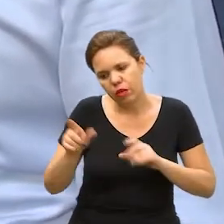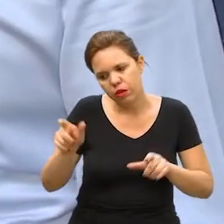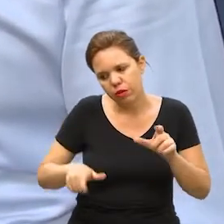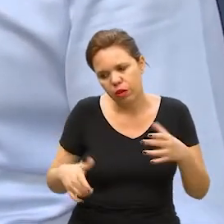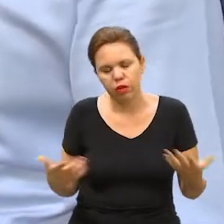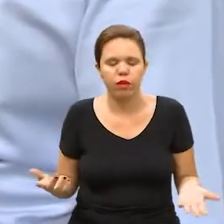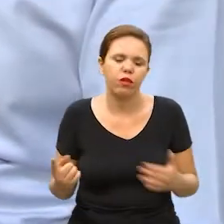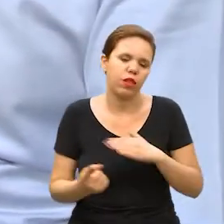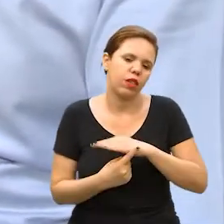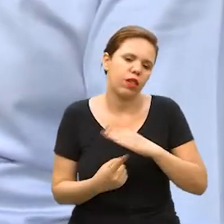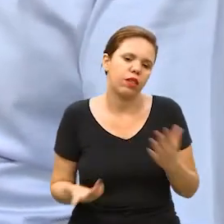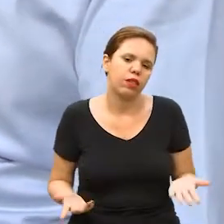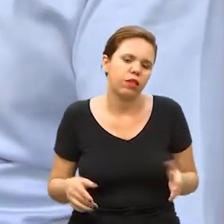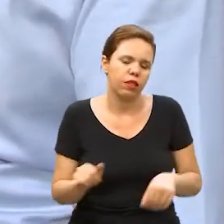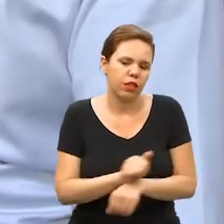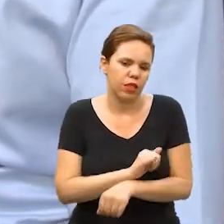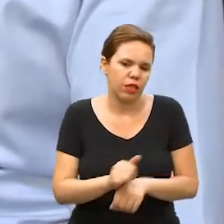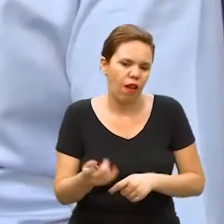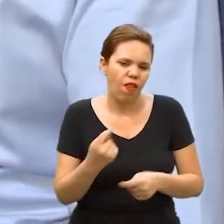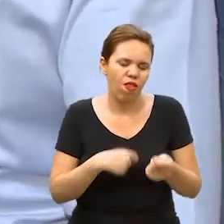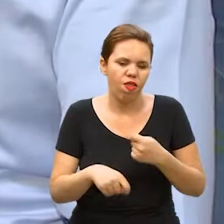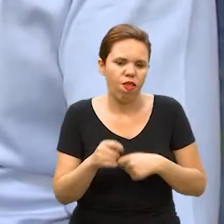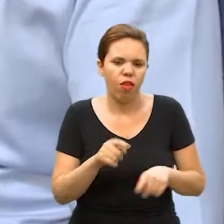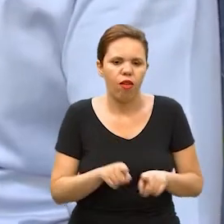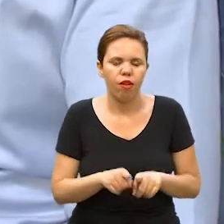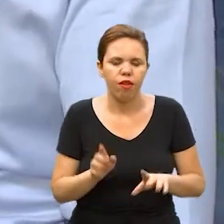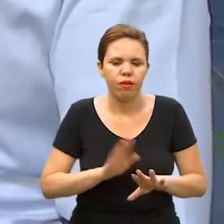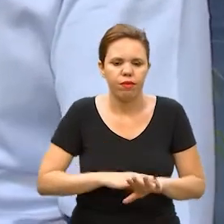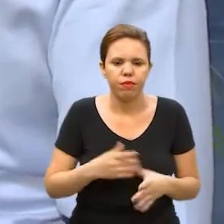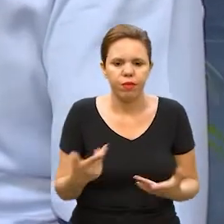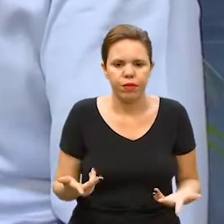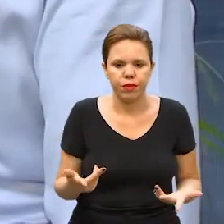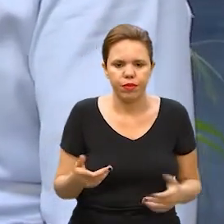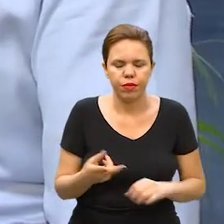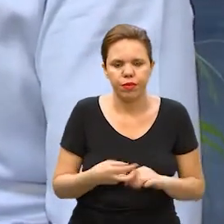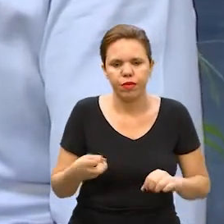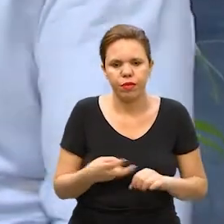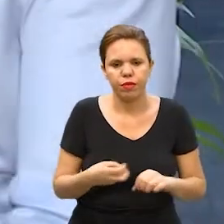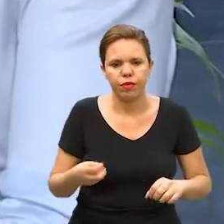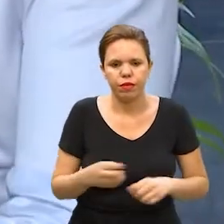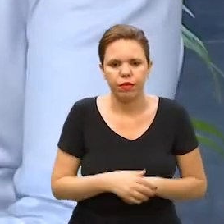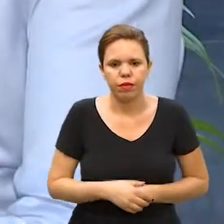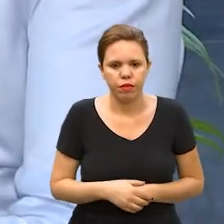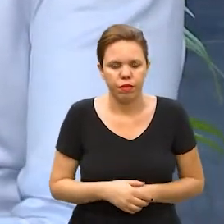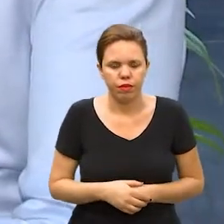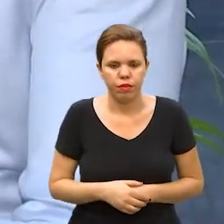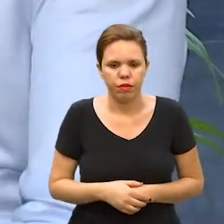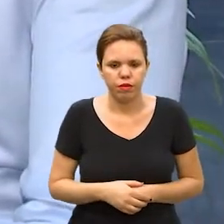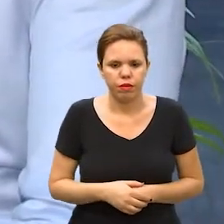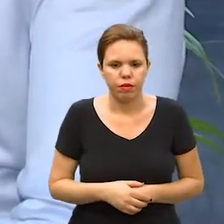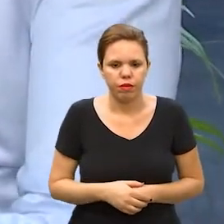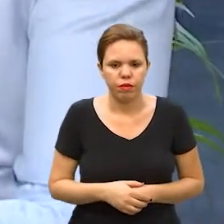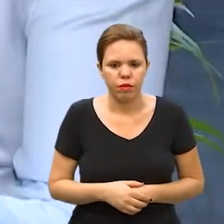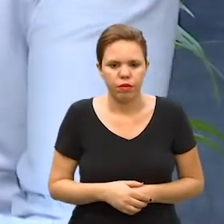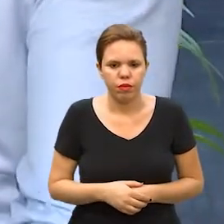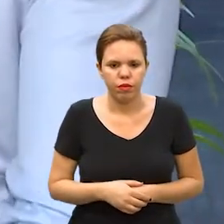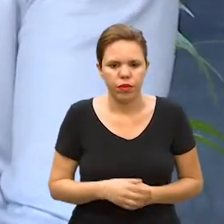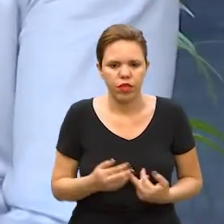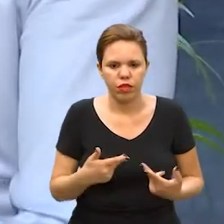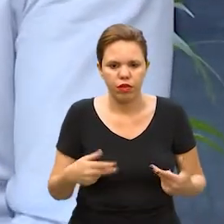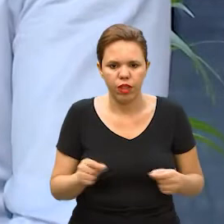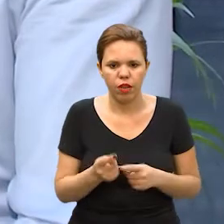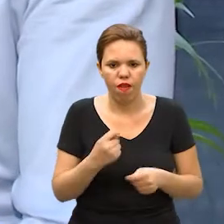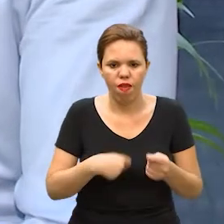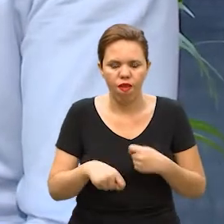o consumidor, a estratégia de negócio por trás desse aplicativo, né? Todas as dimensões de